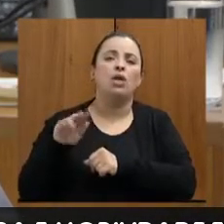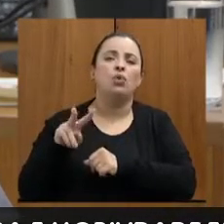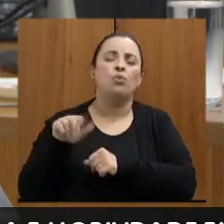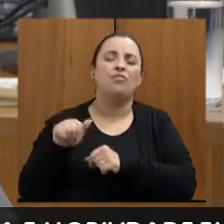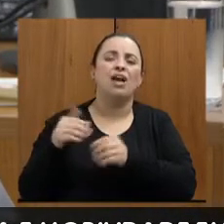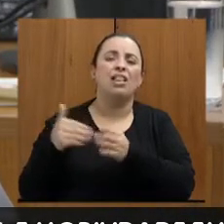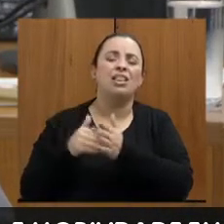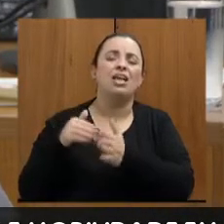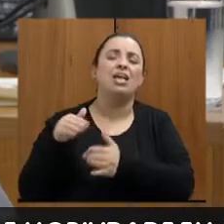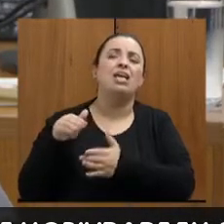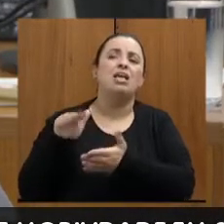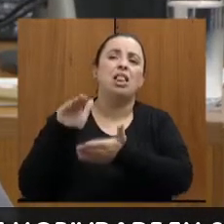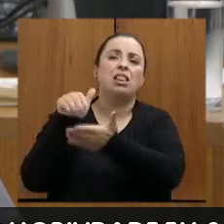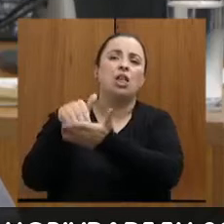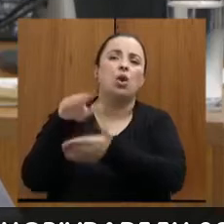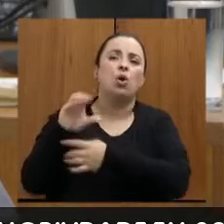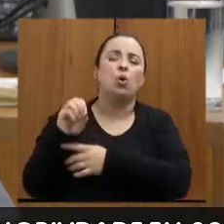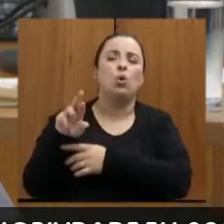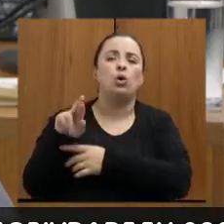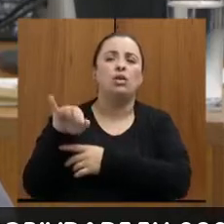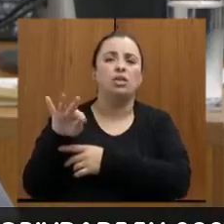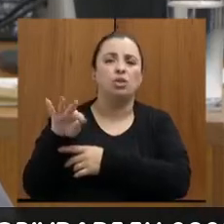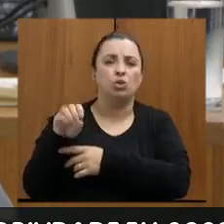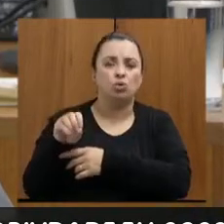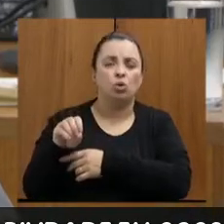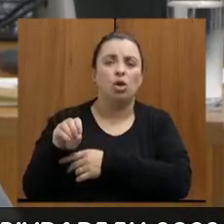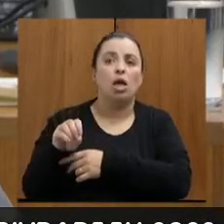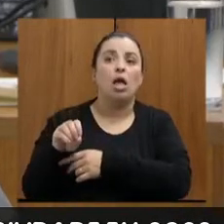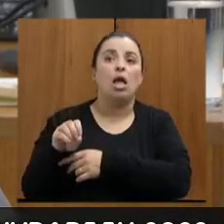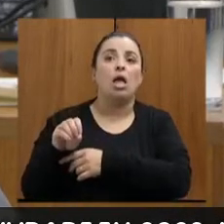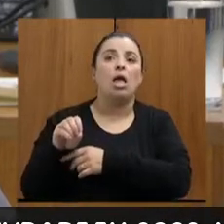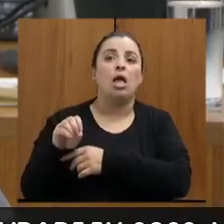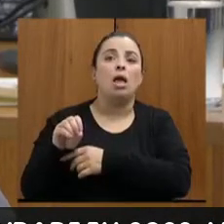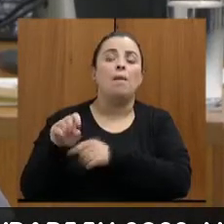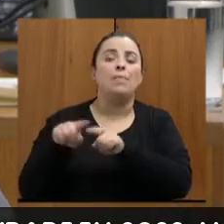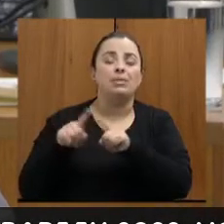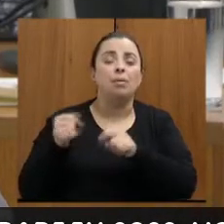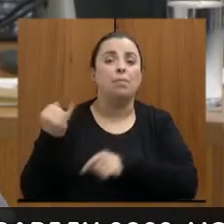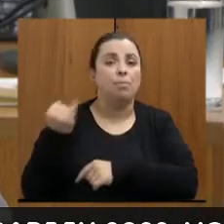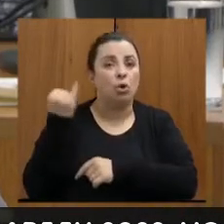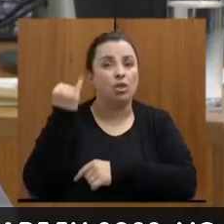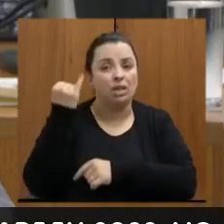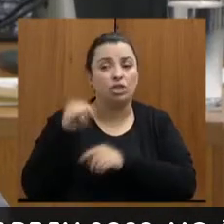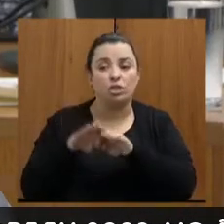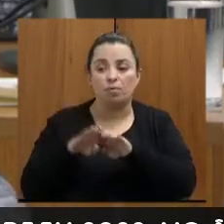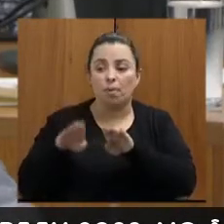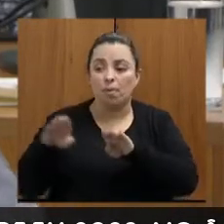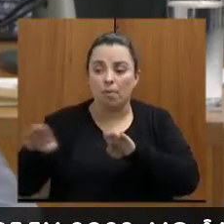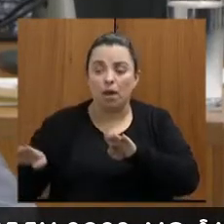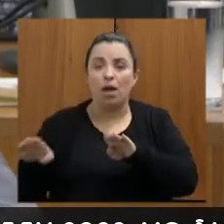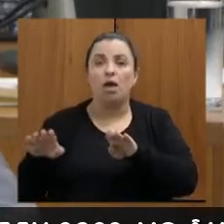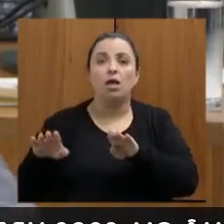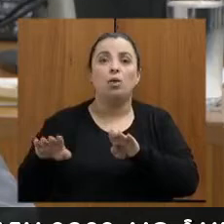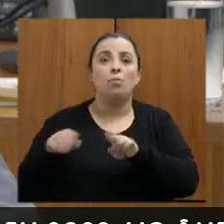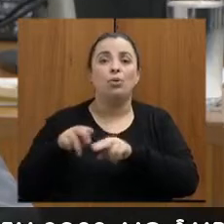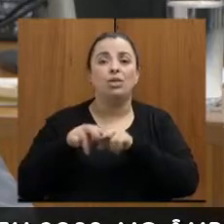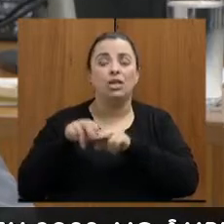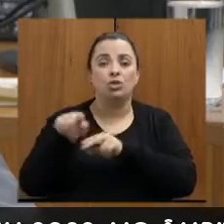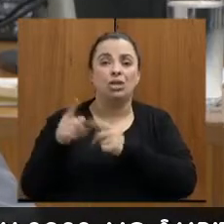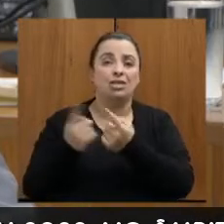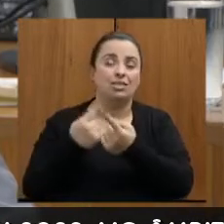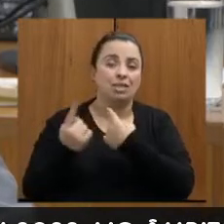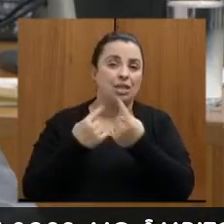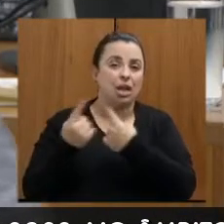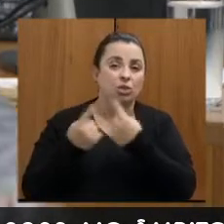mas é muito importante a duplicação de Montes Claros a Bocaiúva Bocaiúva a Montes Claros do trânsito daí